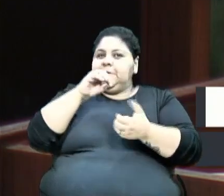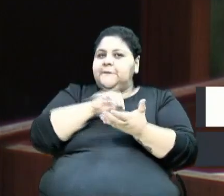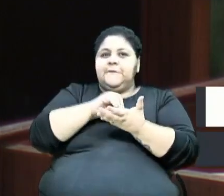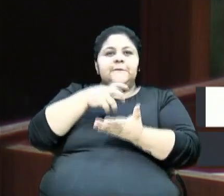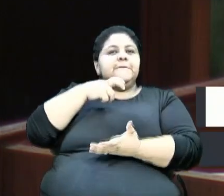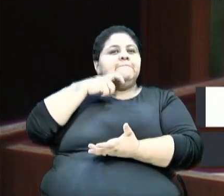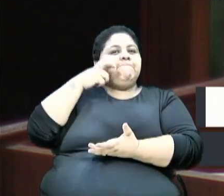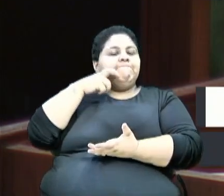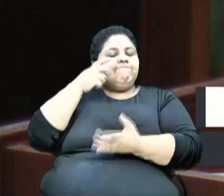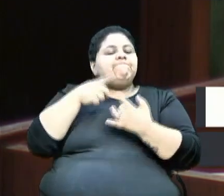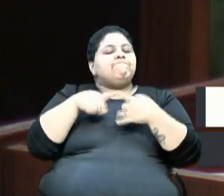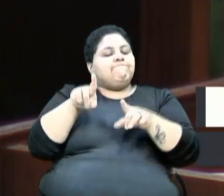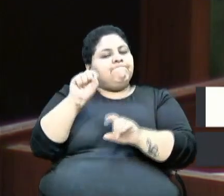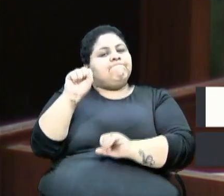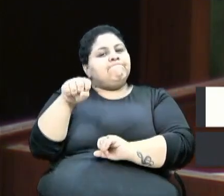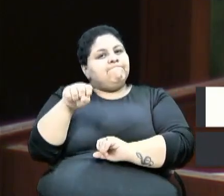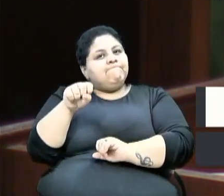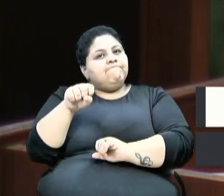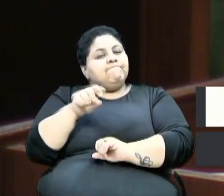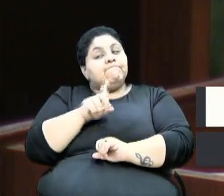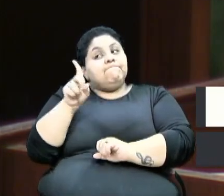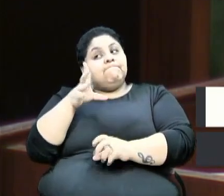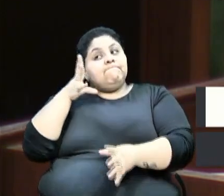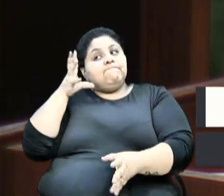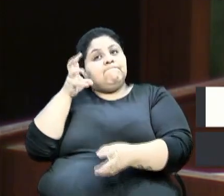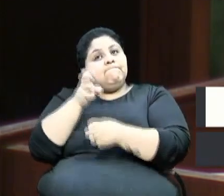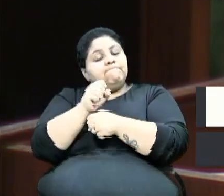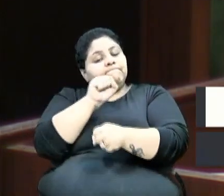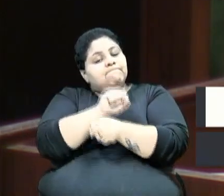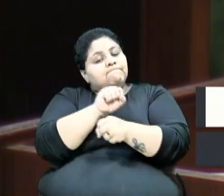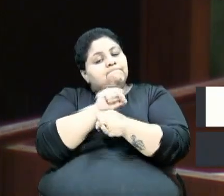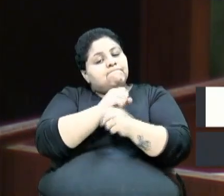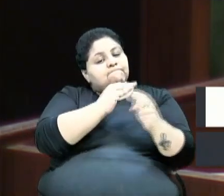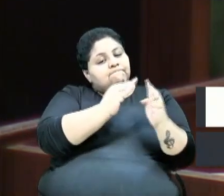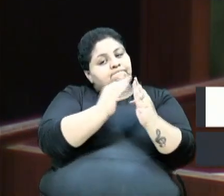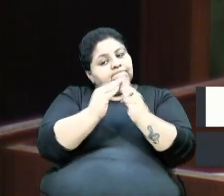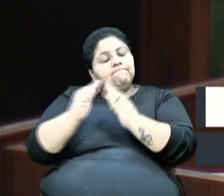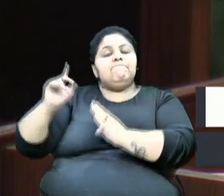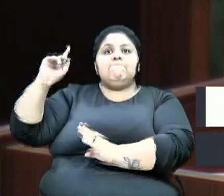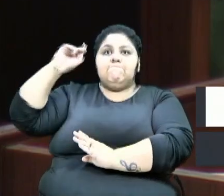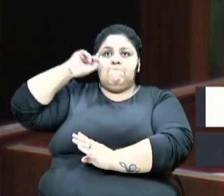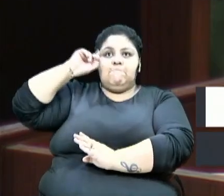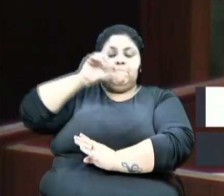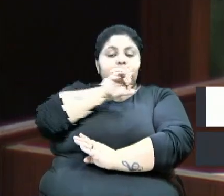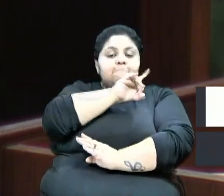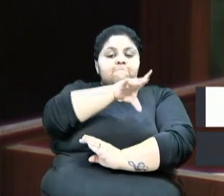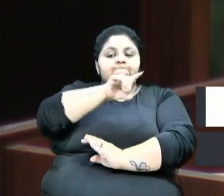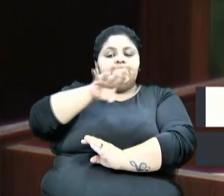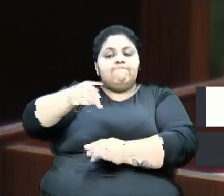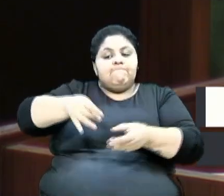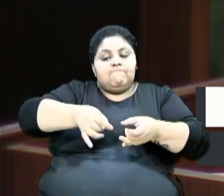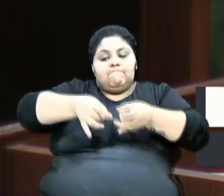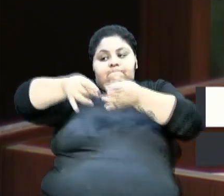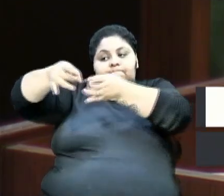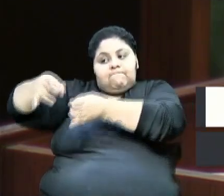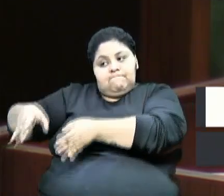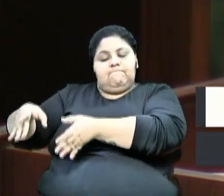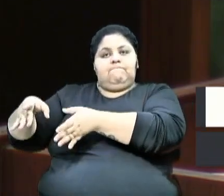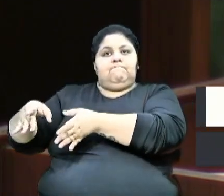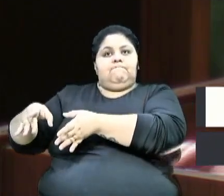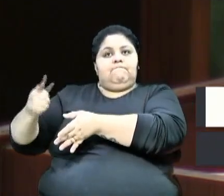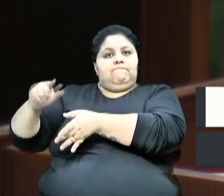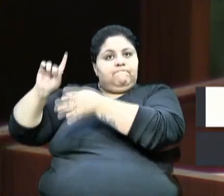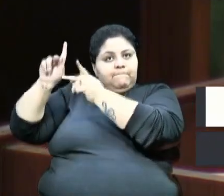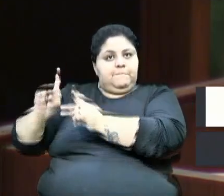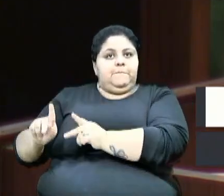deveria. Aqueles animais esperavam por um lar todos os dias e cada um deles foi abandonado por alguém. Ao longo